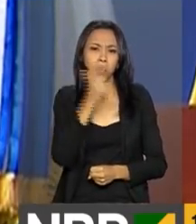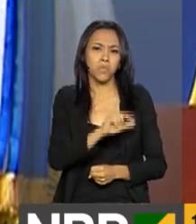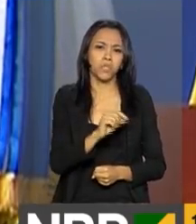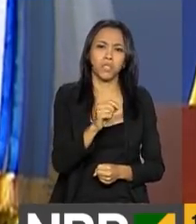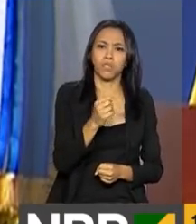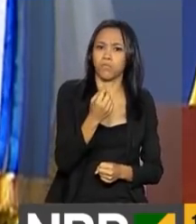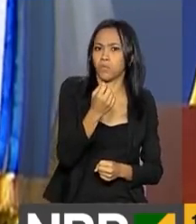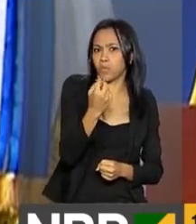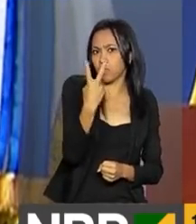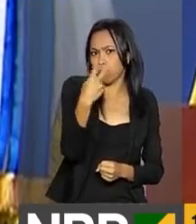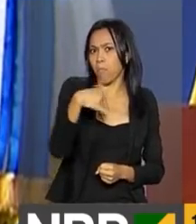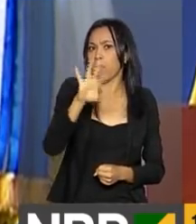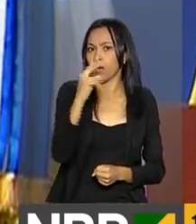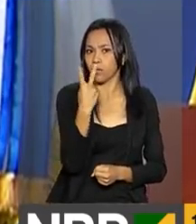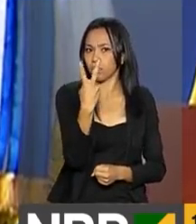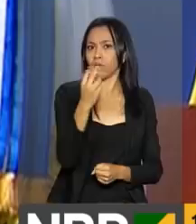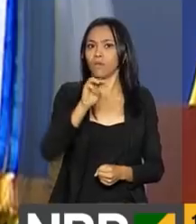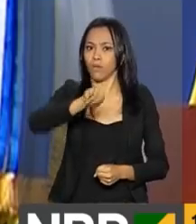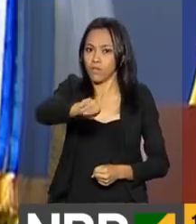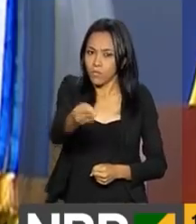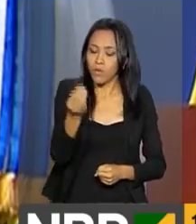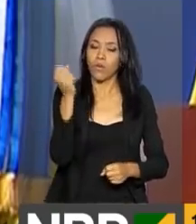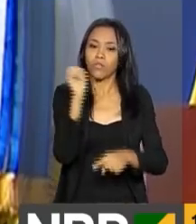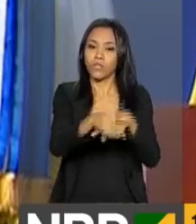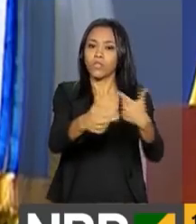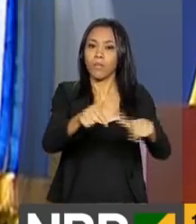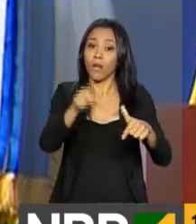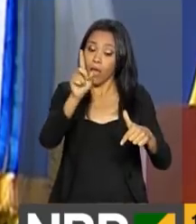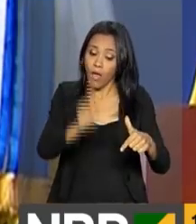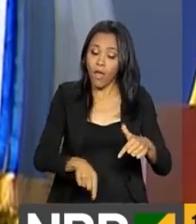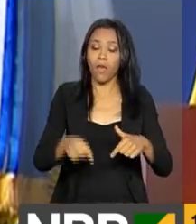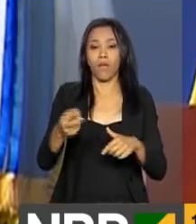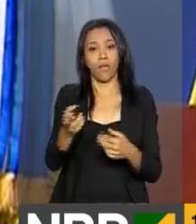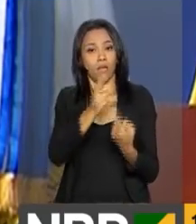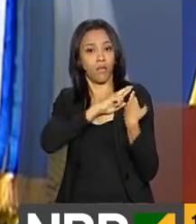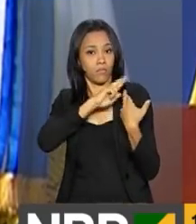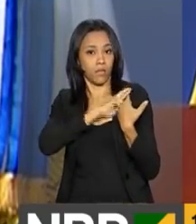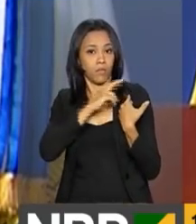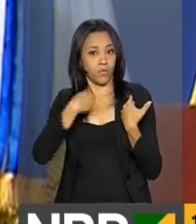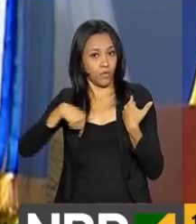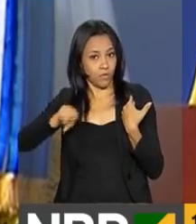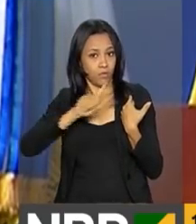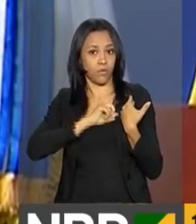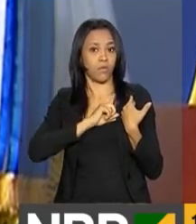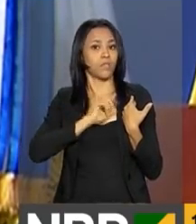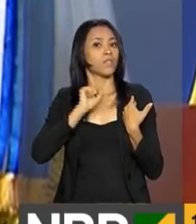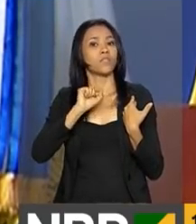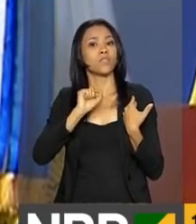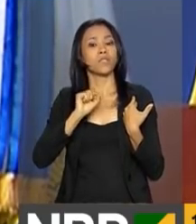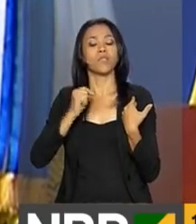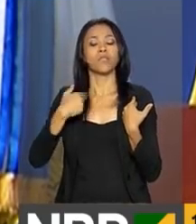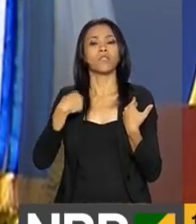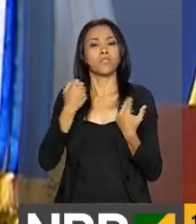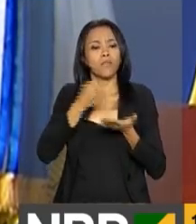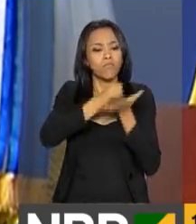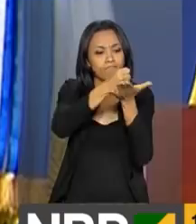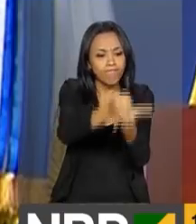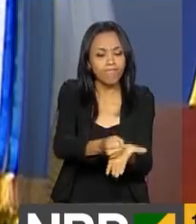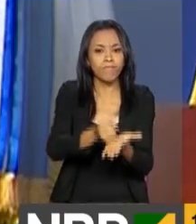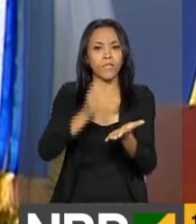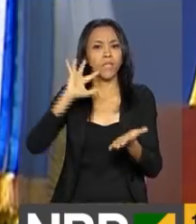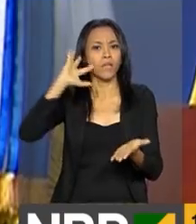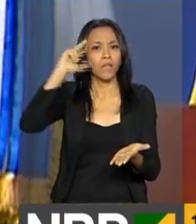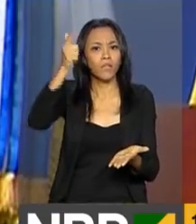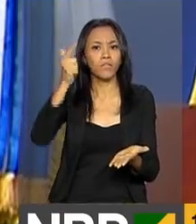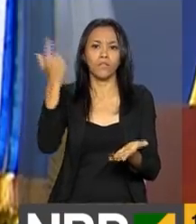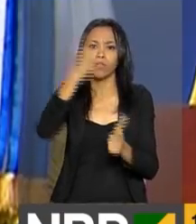2 ou 3 milhões de empregos, é a preocupação nossa, enquanto autoridade constituída, de satisfazer às necessidades e às urgências